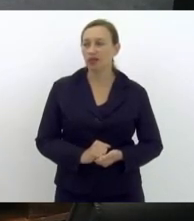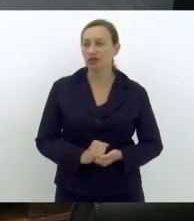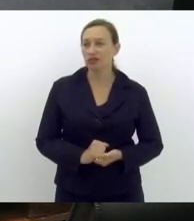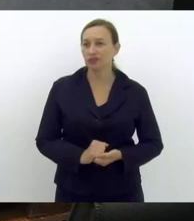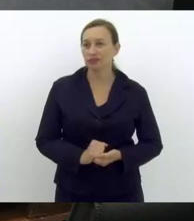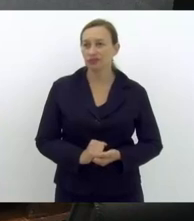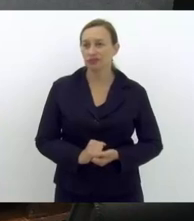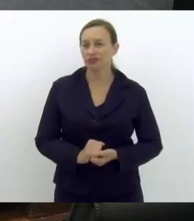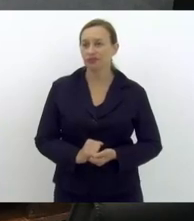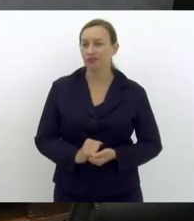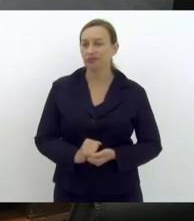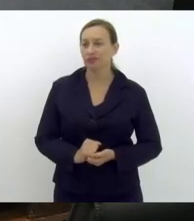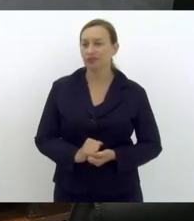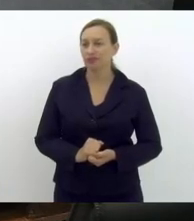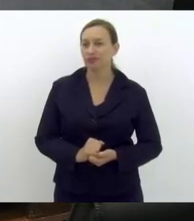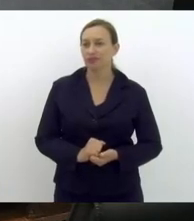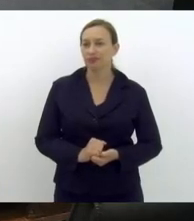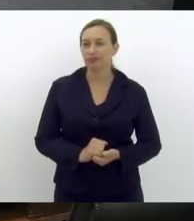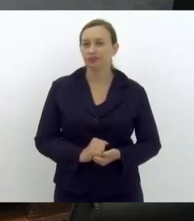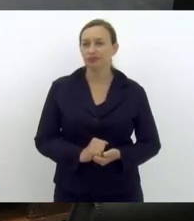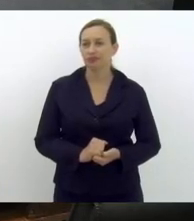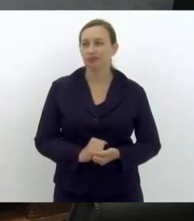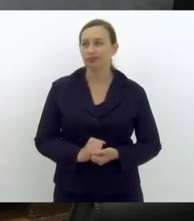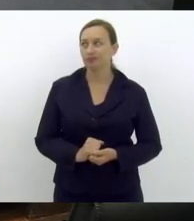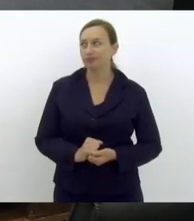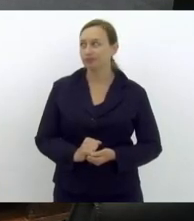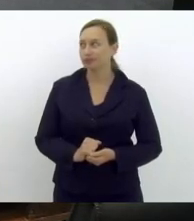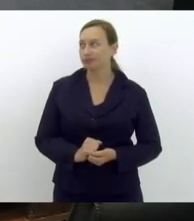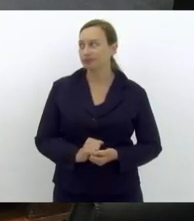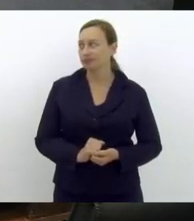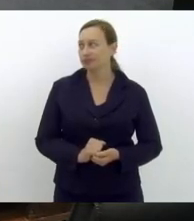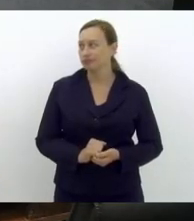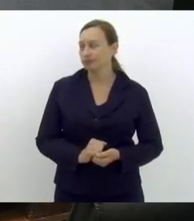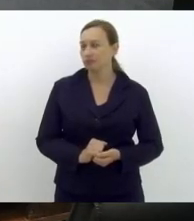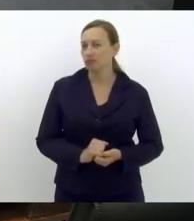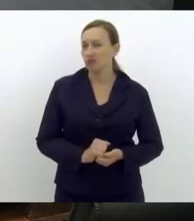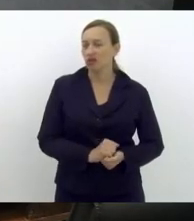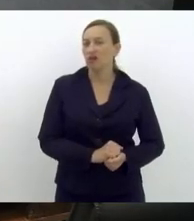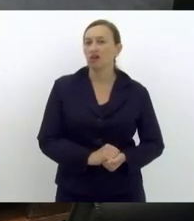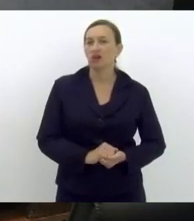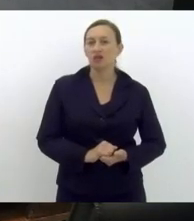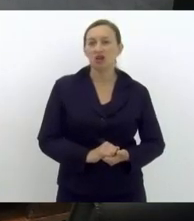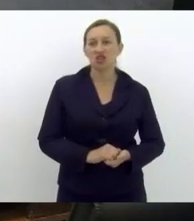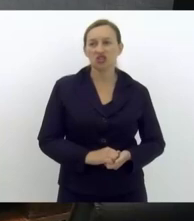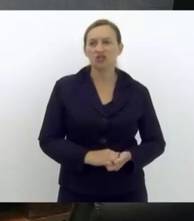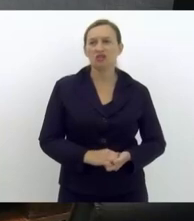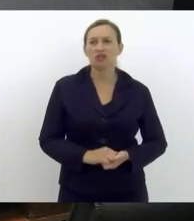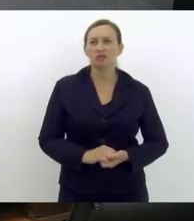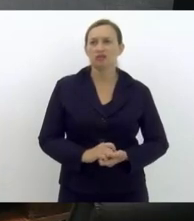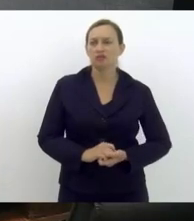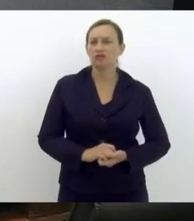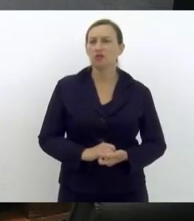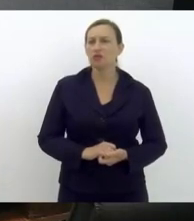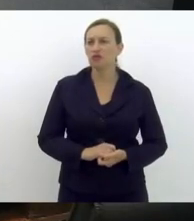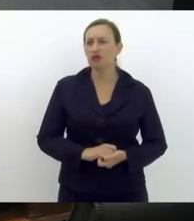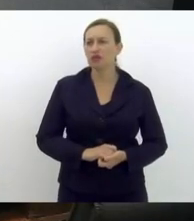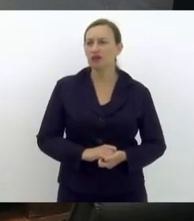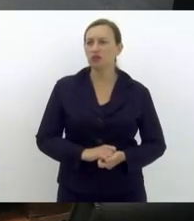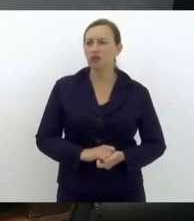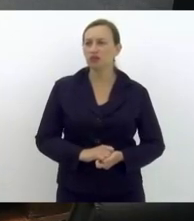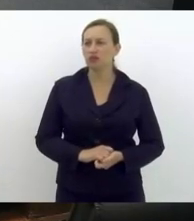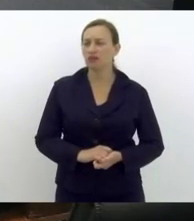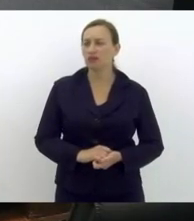Deixa eu te falar. Agora não fala assim. O presidente irá proceder à primeira chamada. Quem tem do lado o voto, o senhor não chama, senhor. Começa,